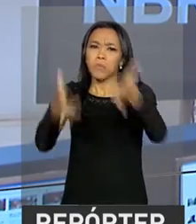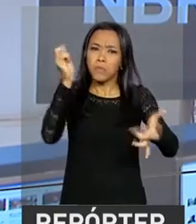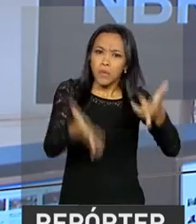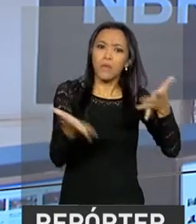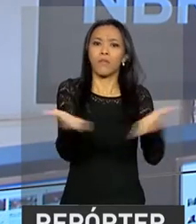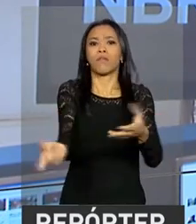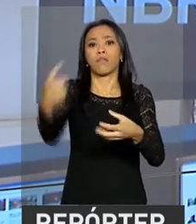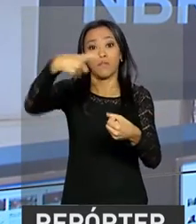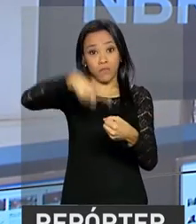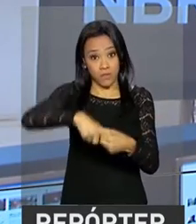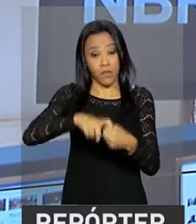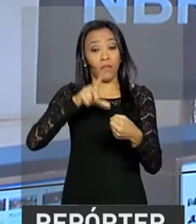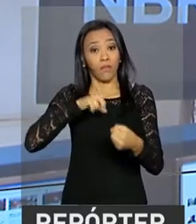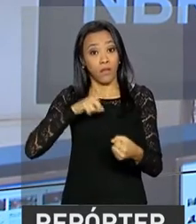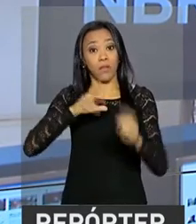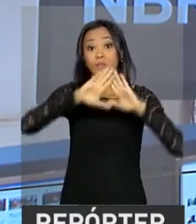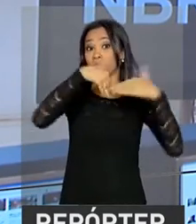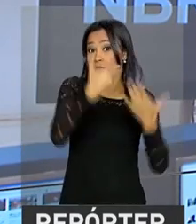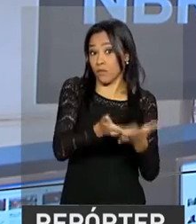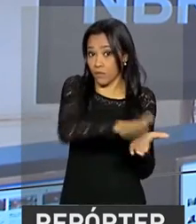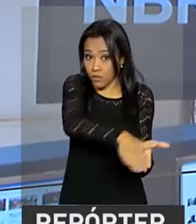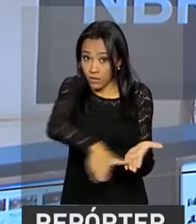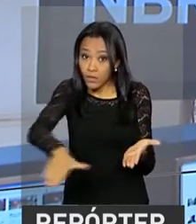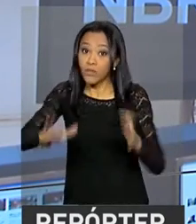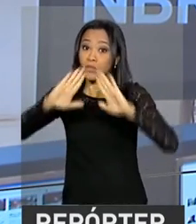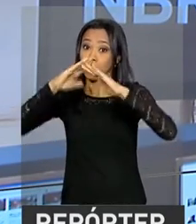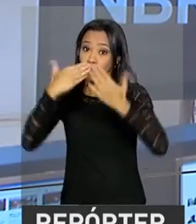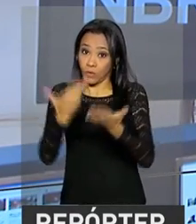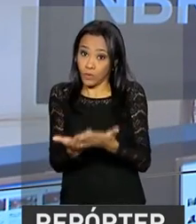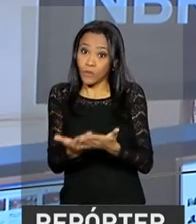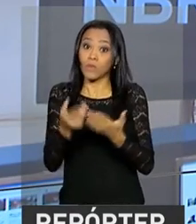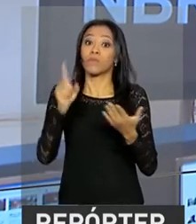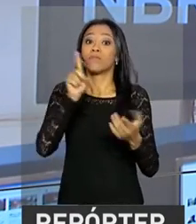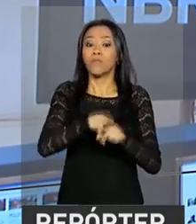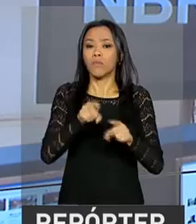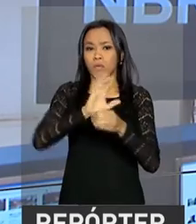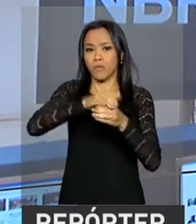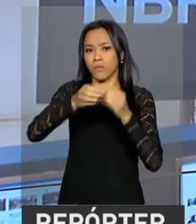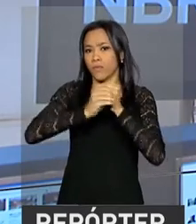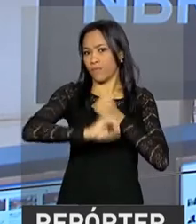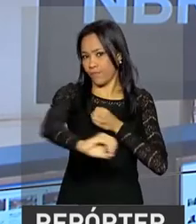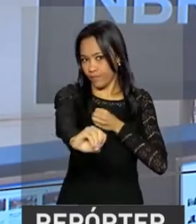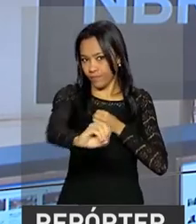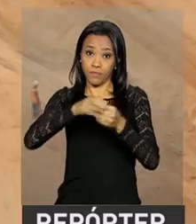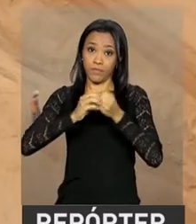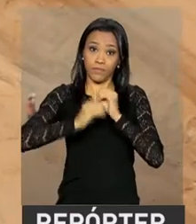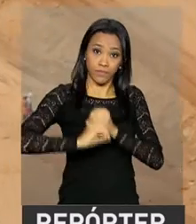retomados estão creches escolas e rede de saneamento básico